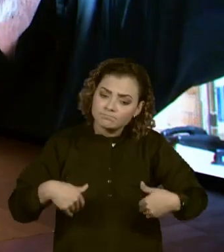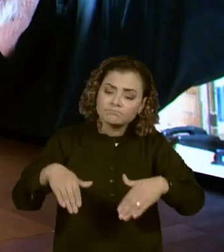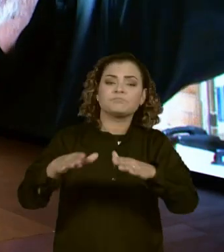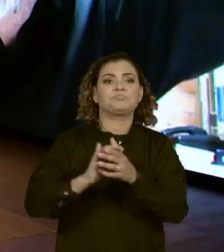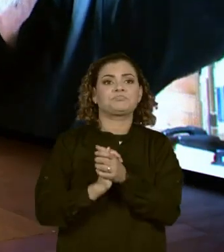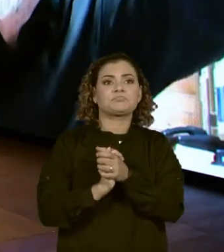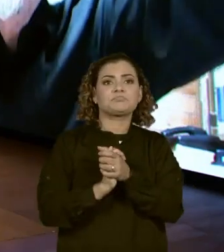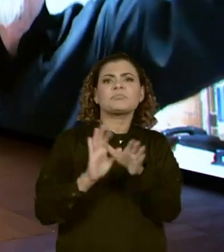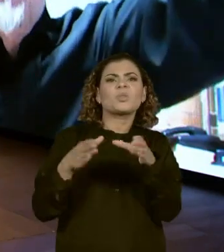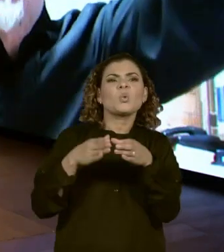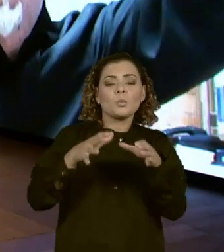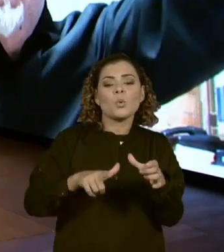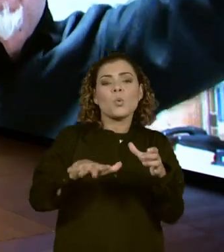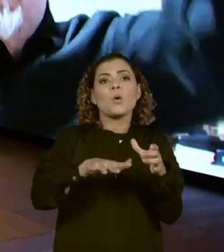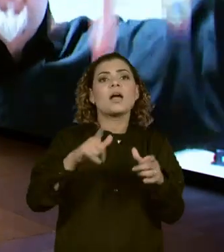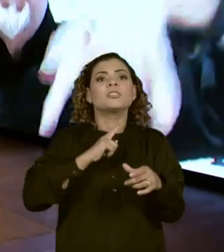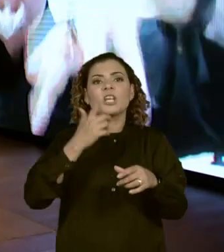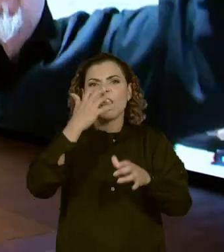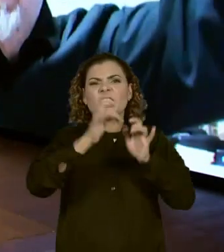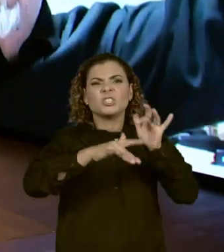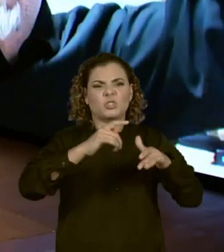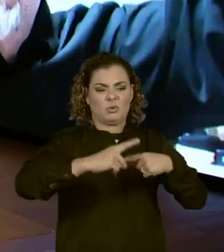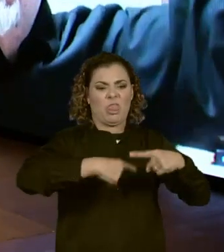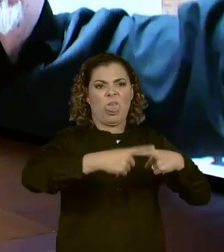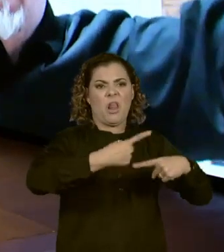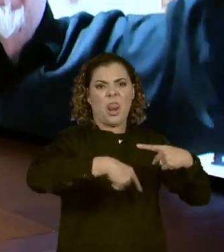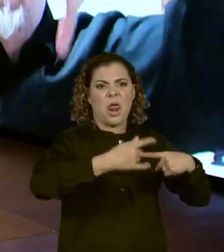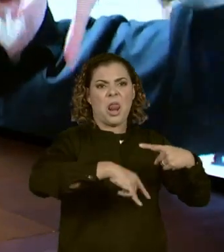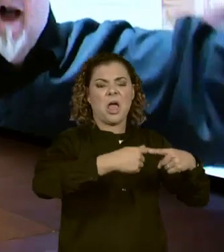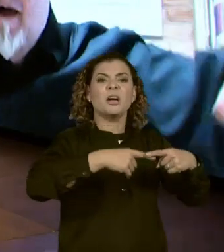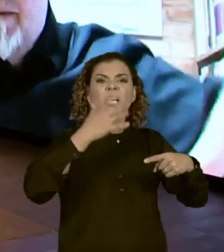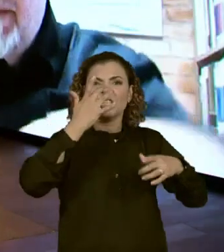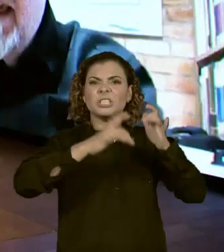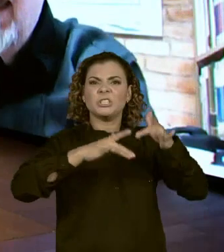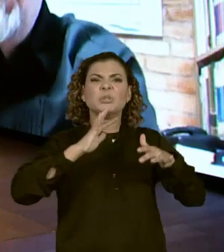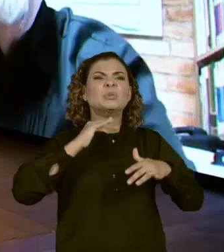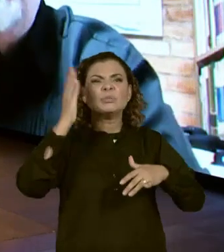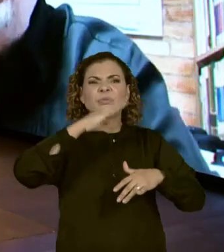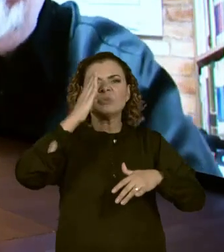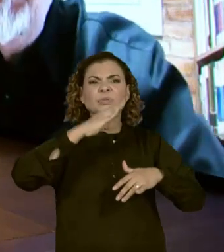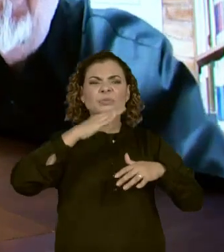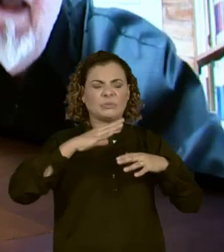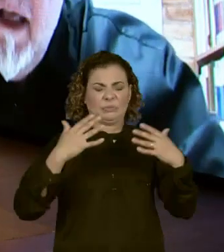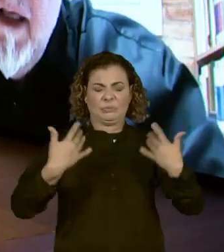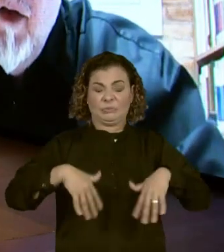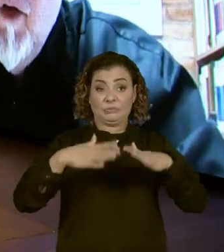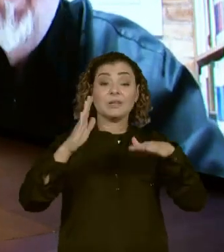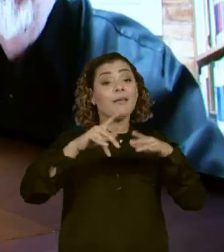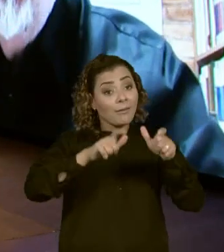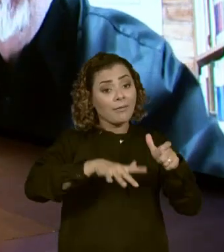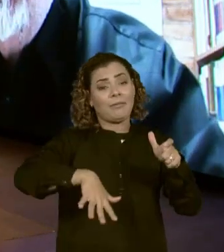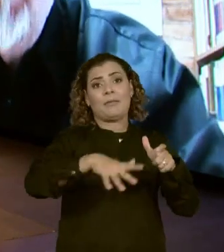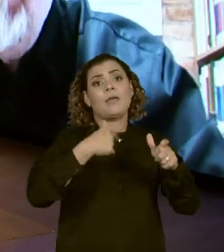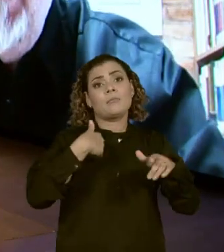o que for. Né? E aí, só, claro, lógico, voluntário e tal. Ô, fulano, leva ele lá no barracão, não